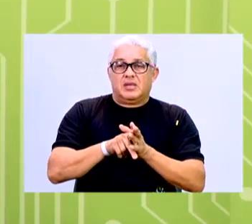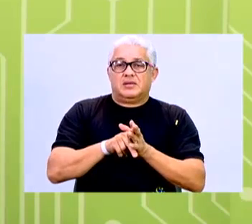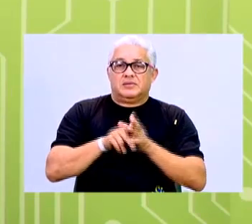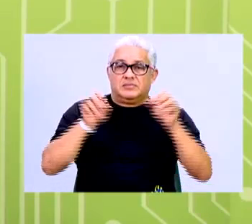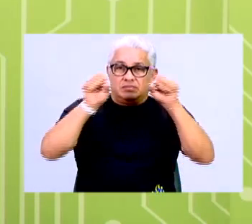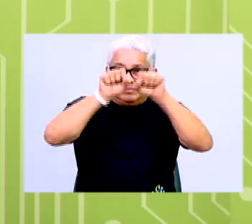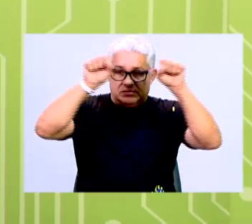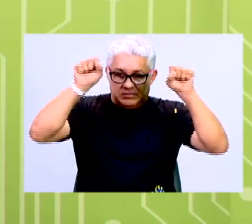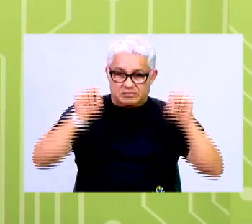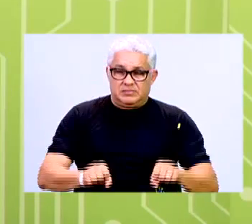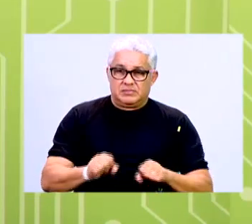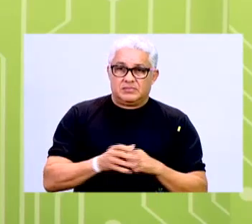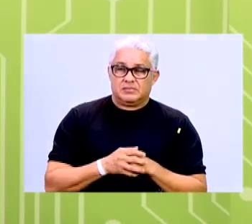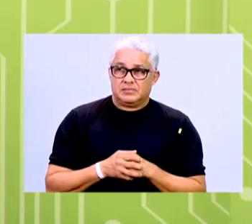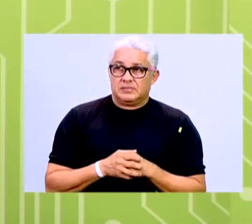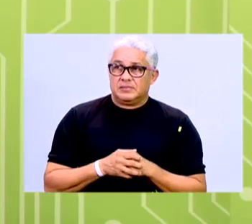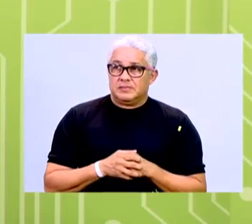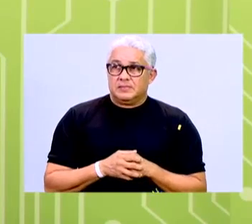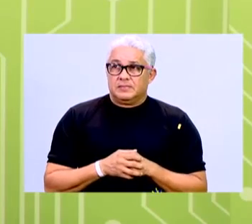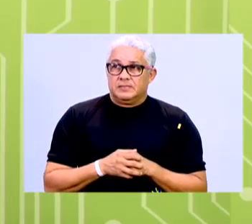grande